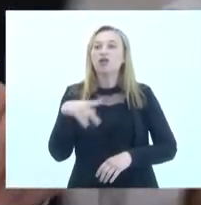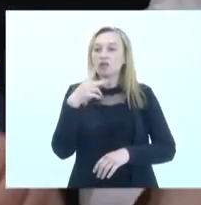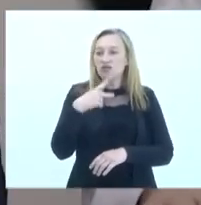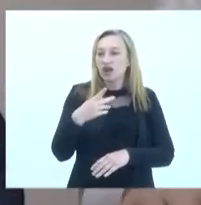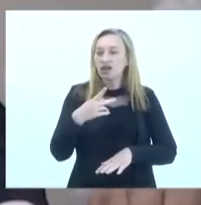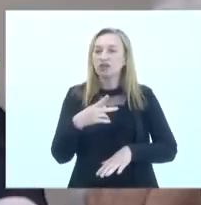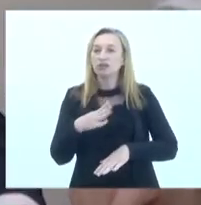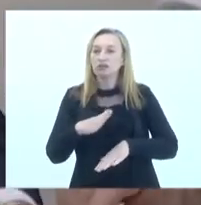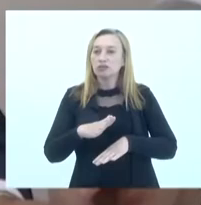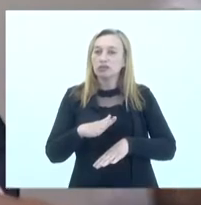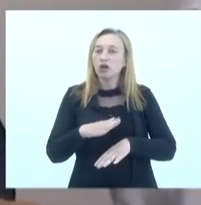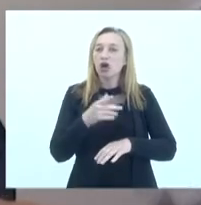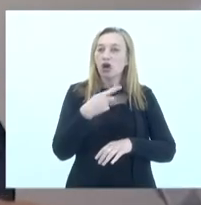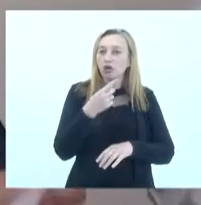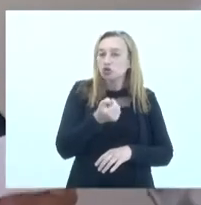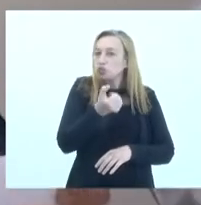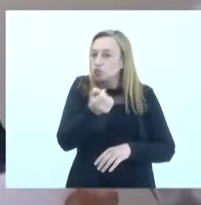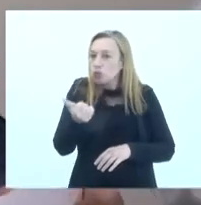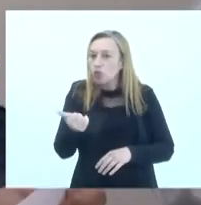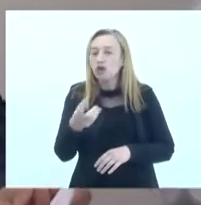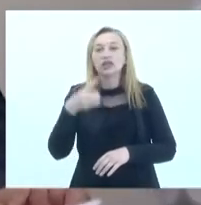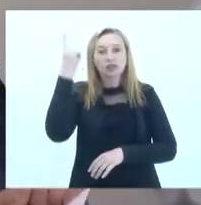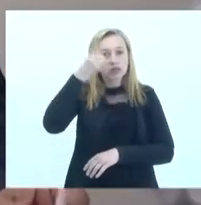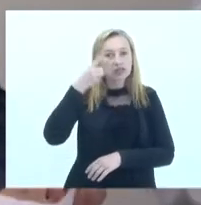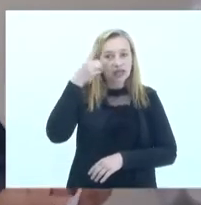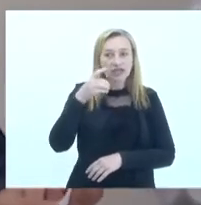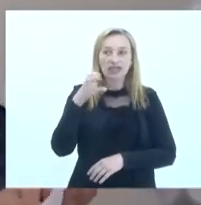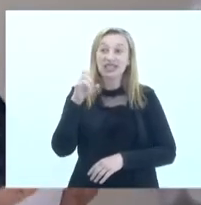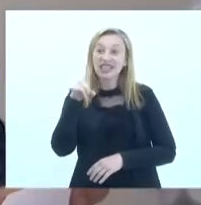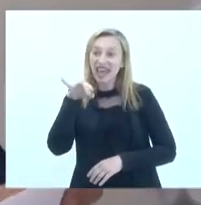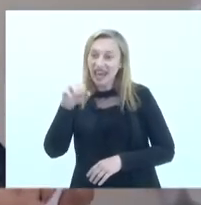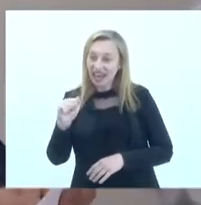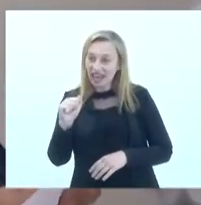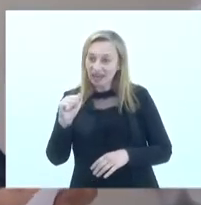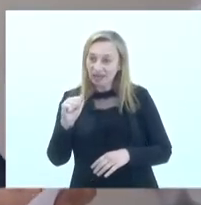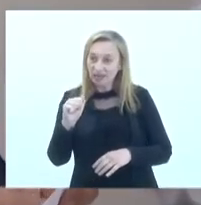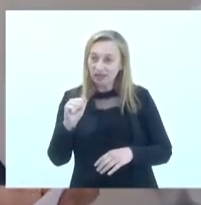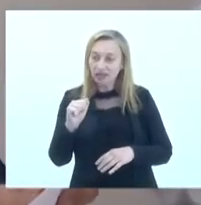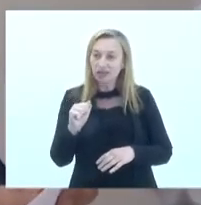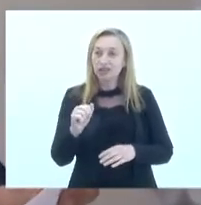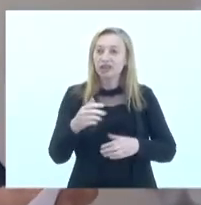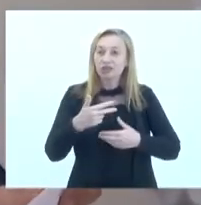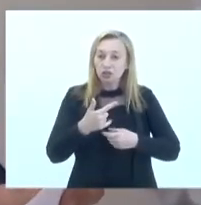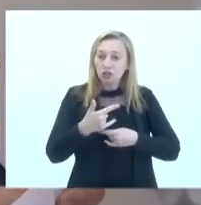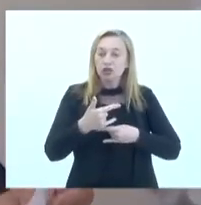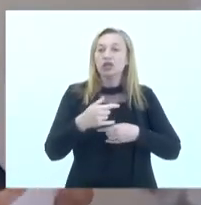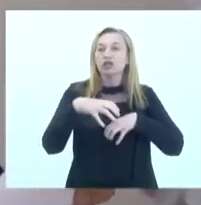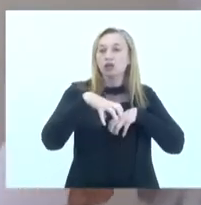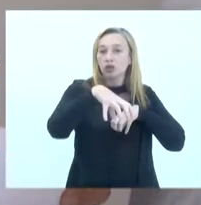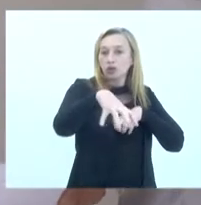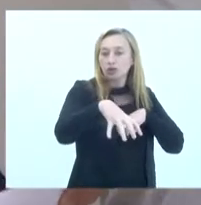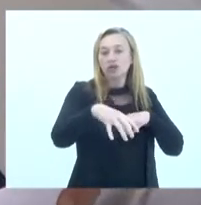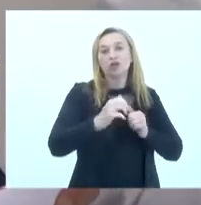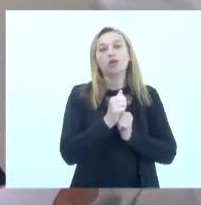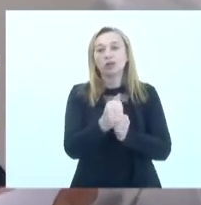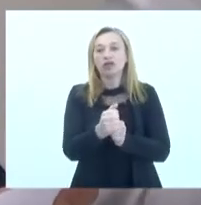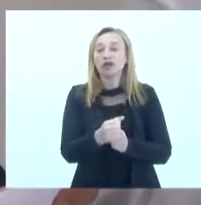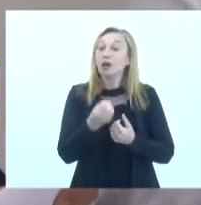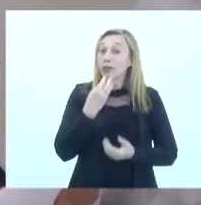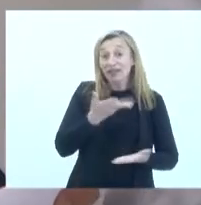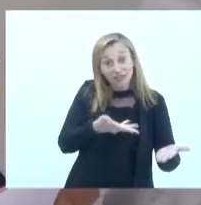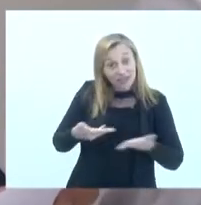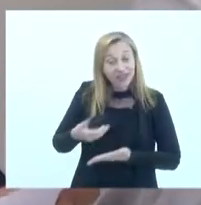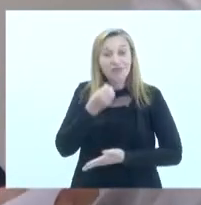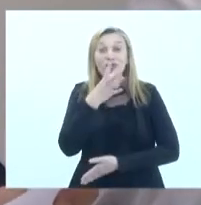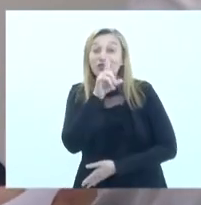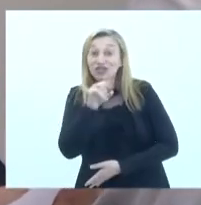E a deputada Célia Jordão, que está virtualmente nos acompanhando aqui. Seja bem-vinda,